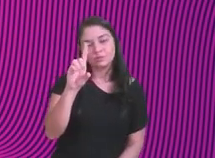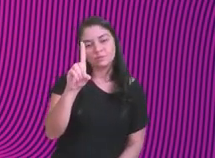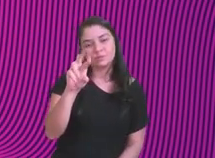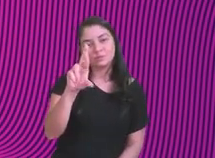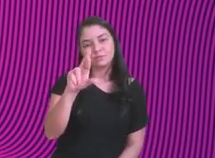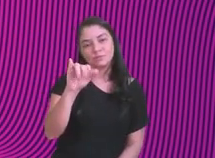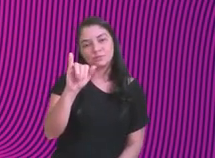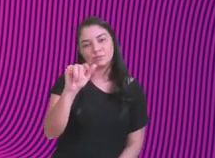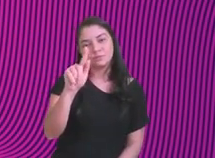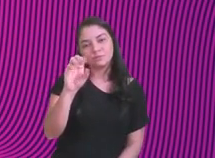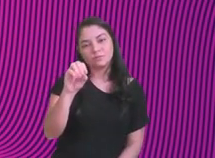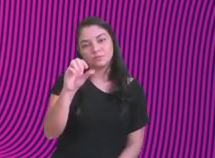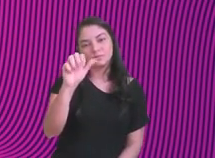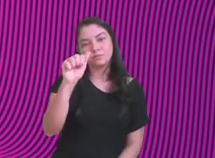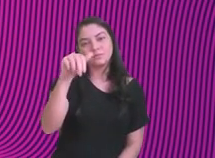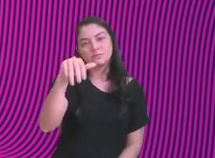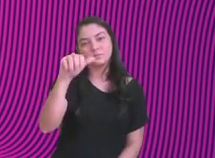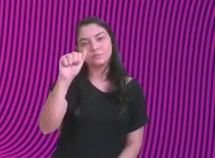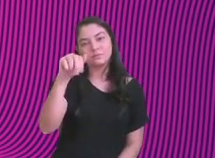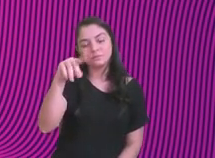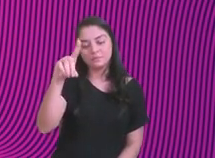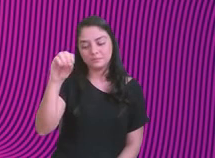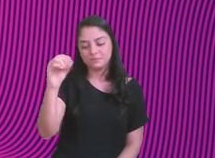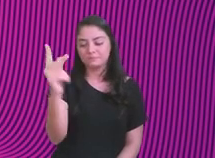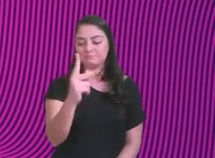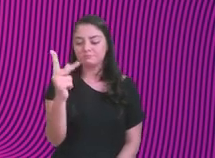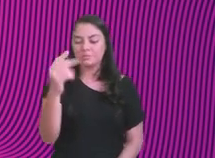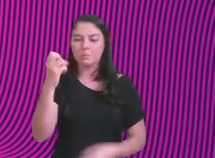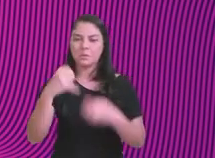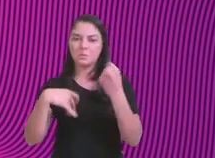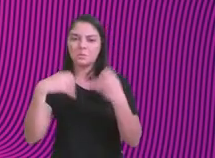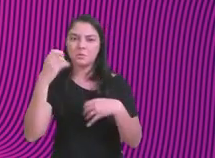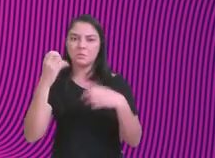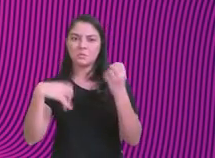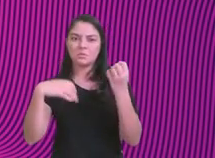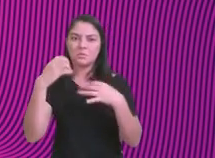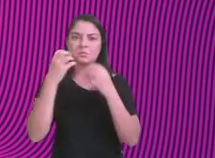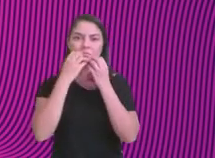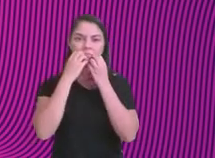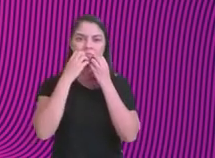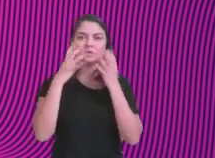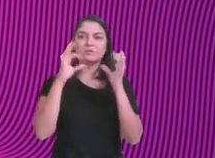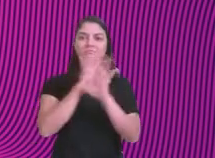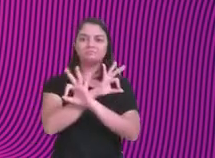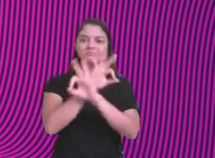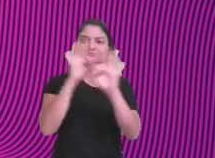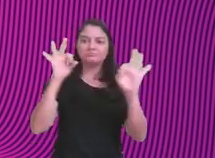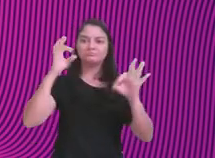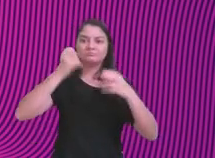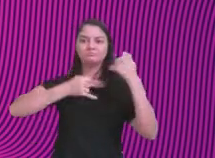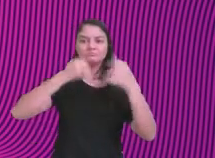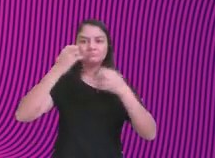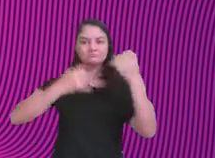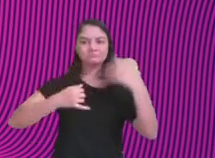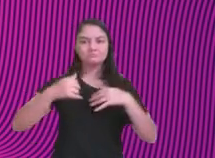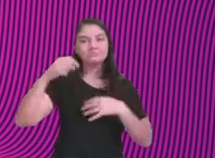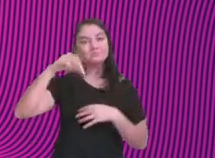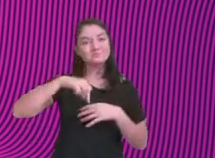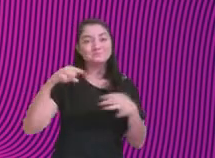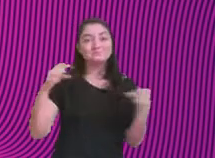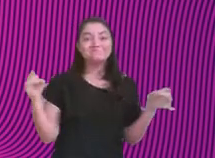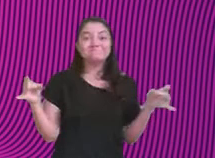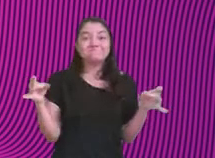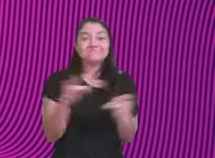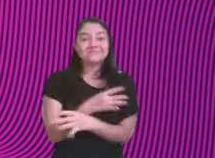Armando Porto, pela discussão que vocês proporcionaram, tá? E aqui a gente termina